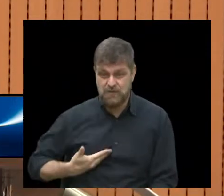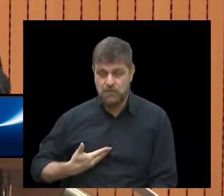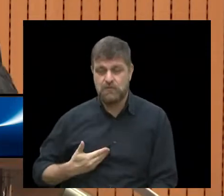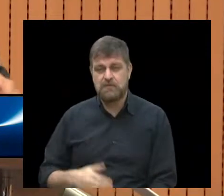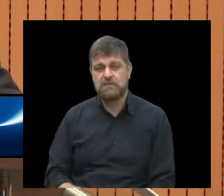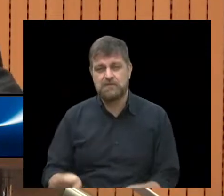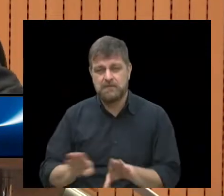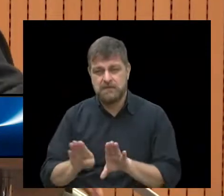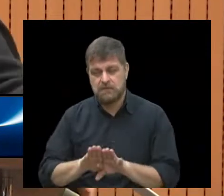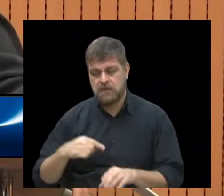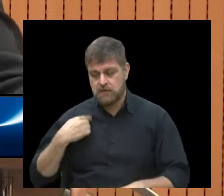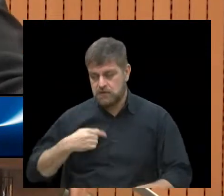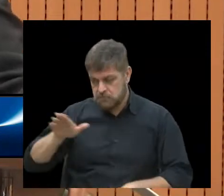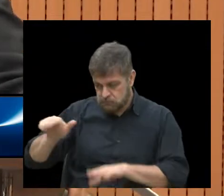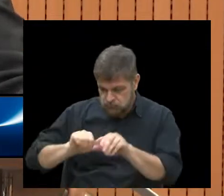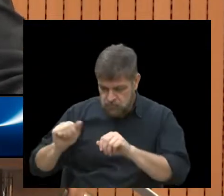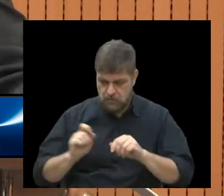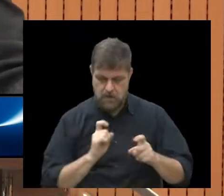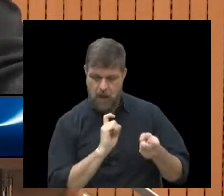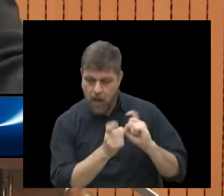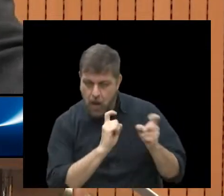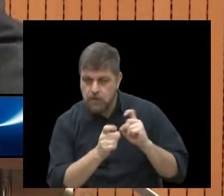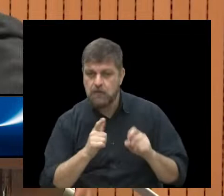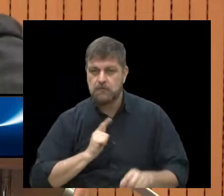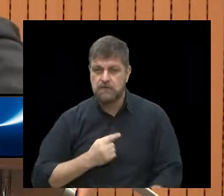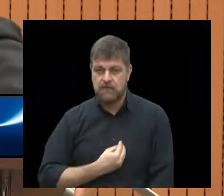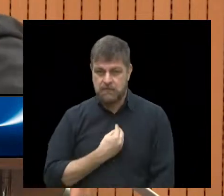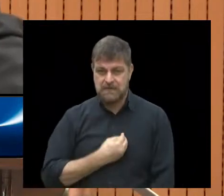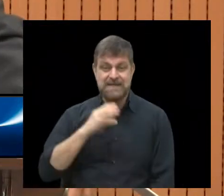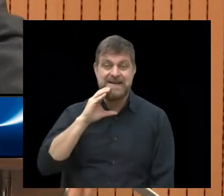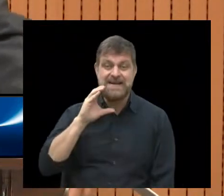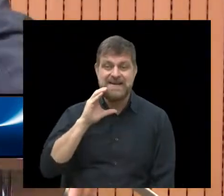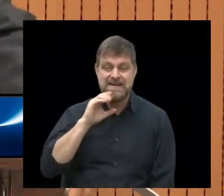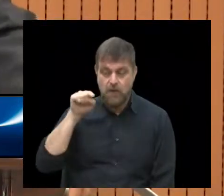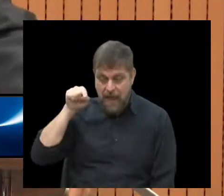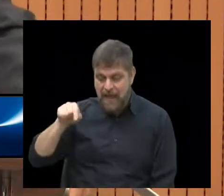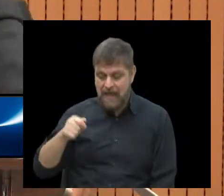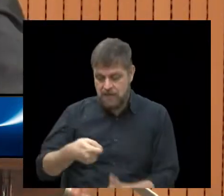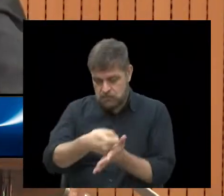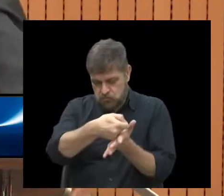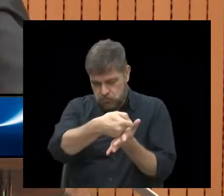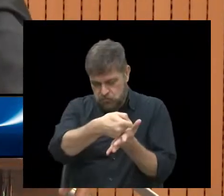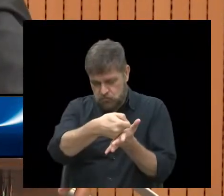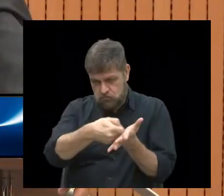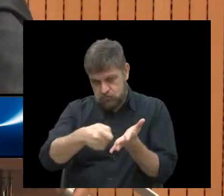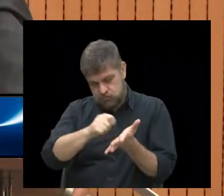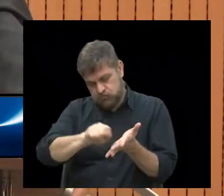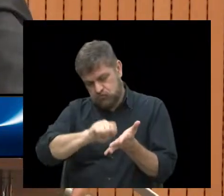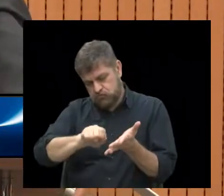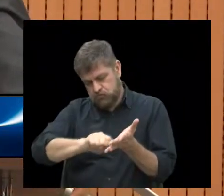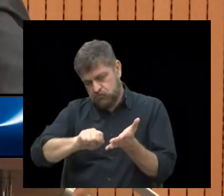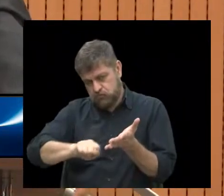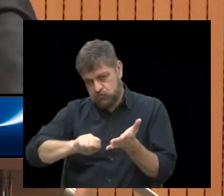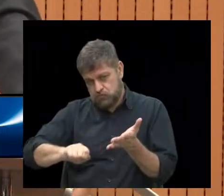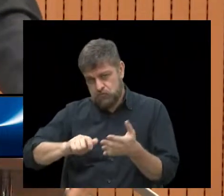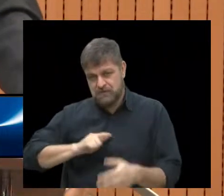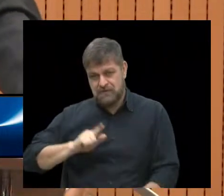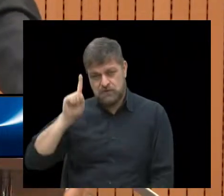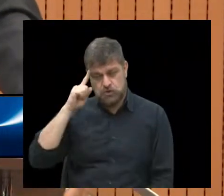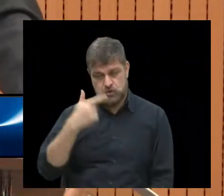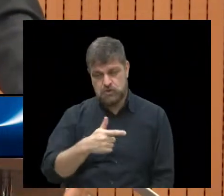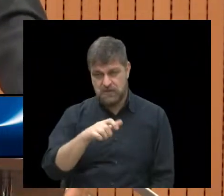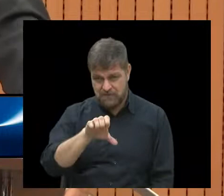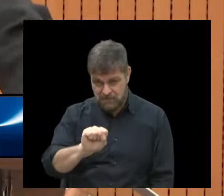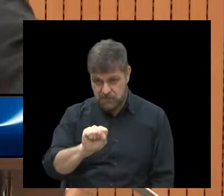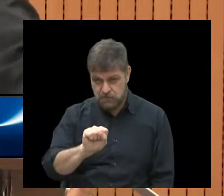reunião, o vereador Carlão, do PT, foi eleito relator dessa comissão. Nós teremos no dia